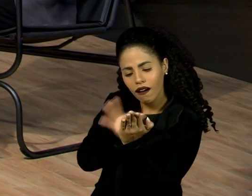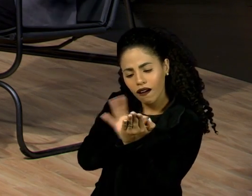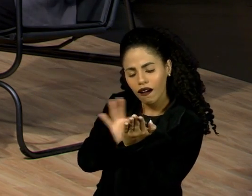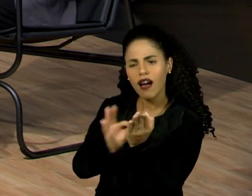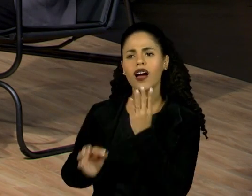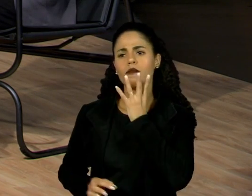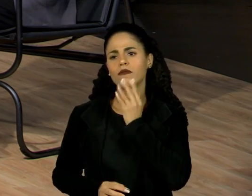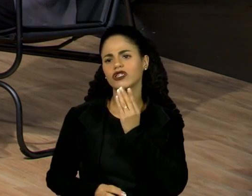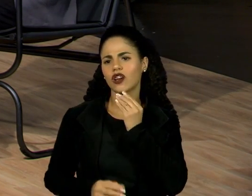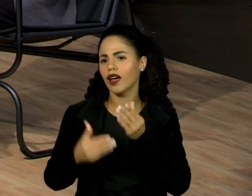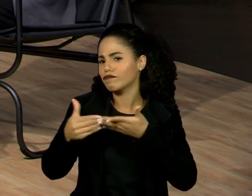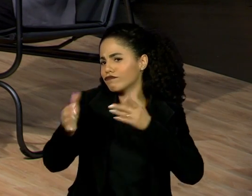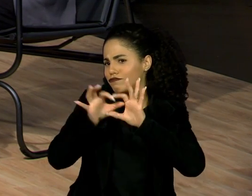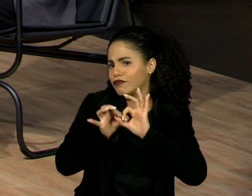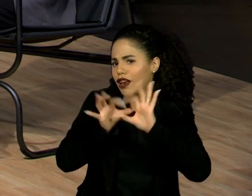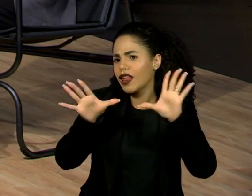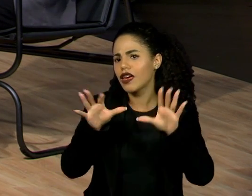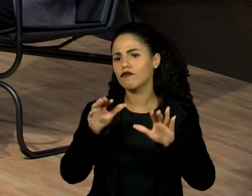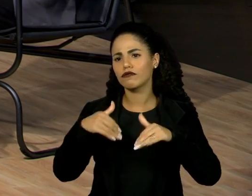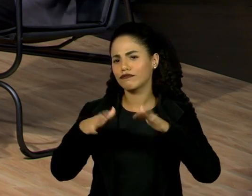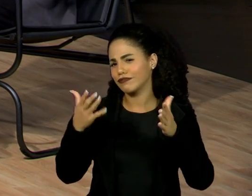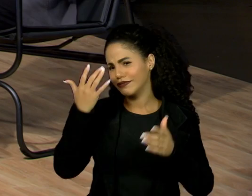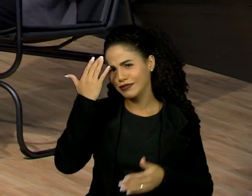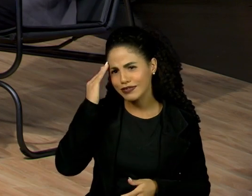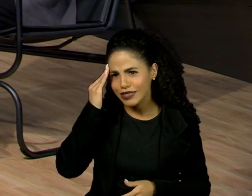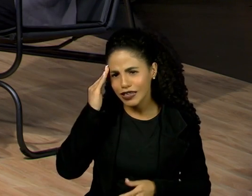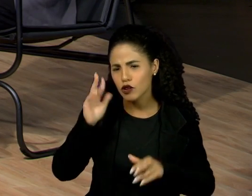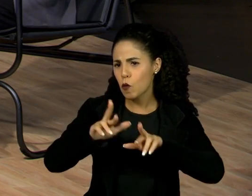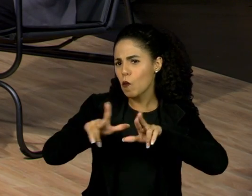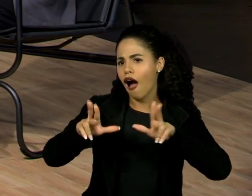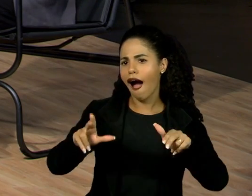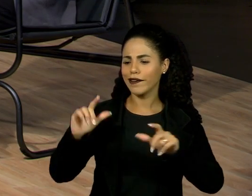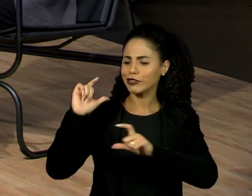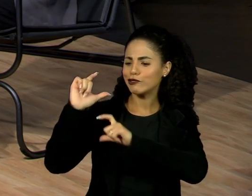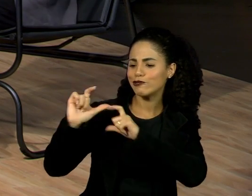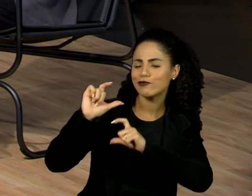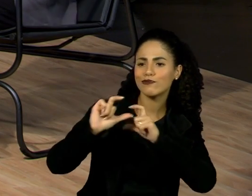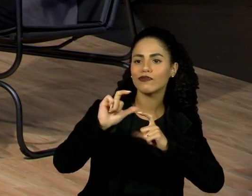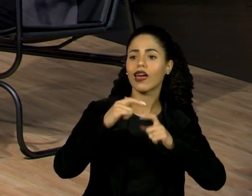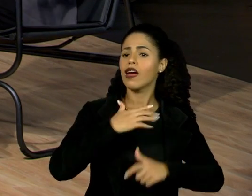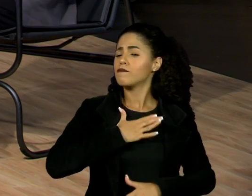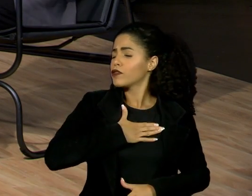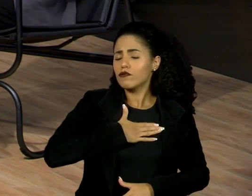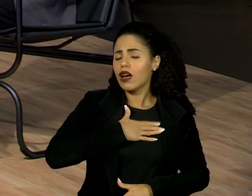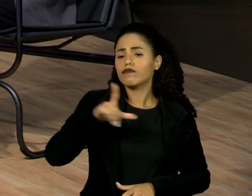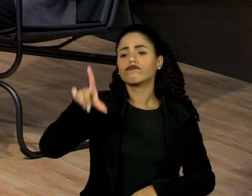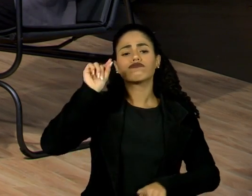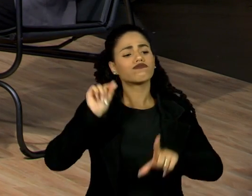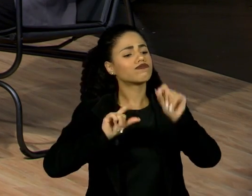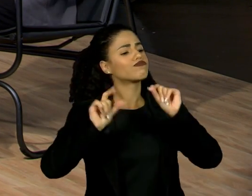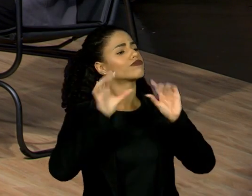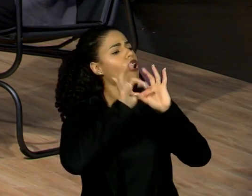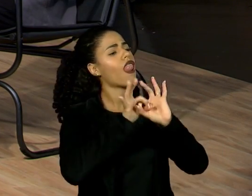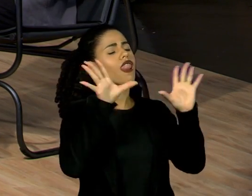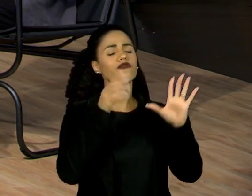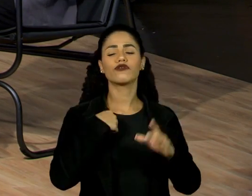Assis, é aquilo, não pode ler o Cebolinha, não pode ler Gibi, não, né? Eu li o que eu queria, tudo o que eu queria mesmo. Aí